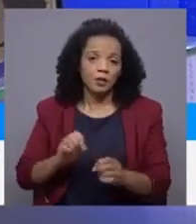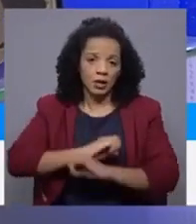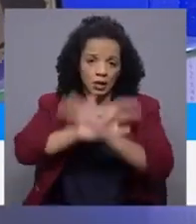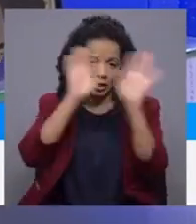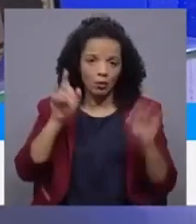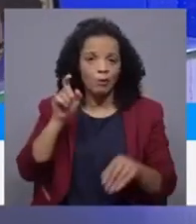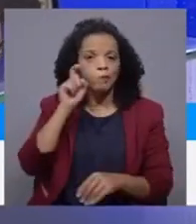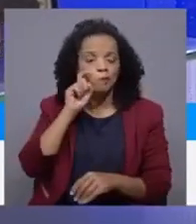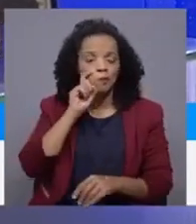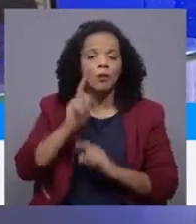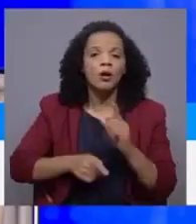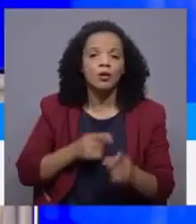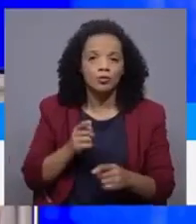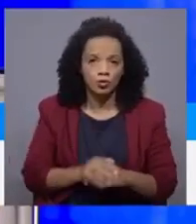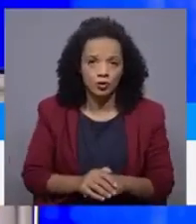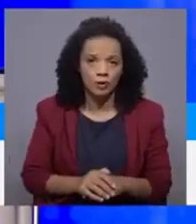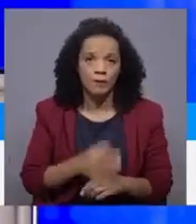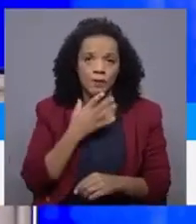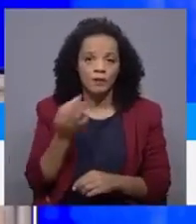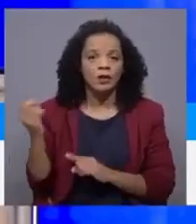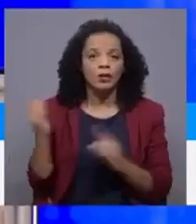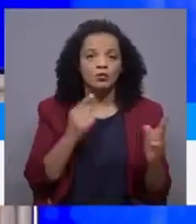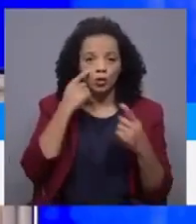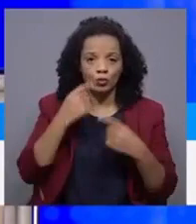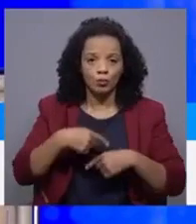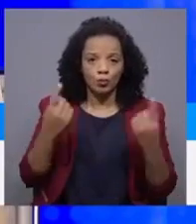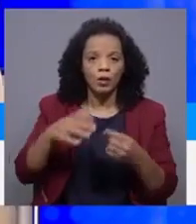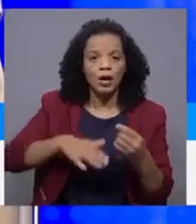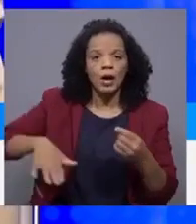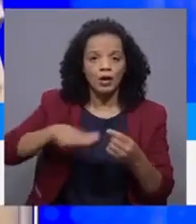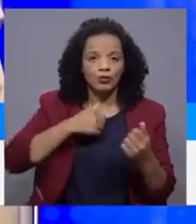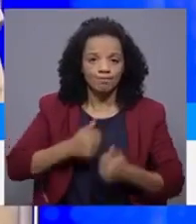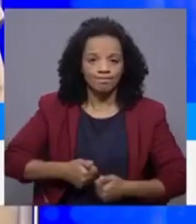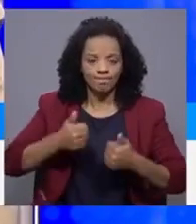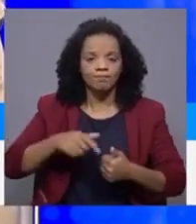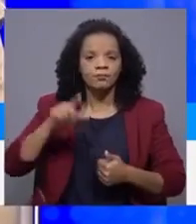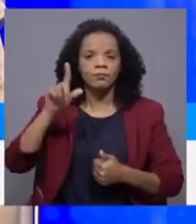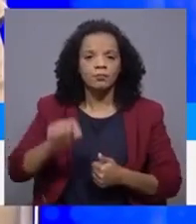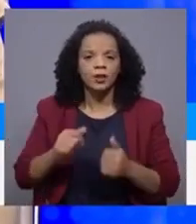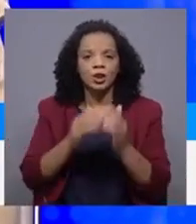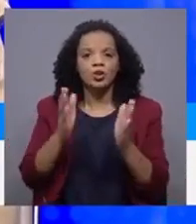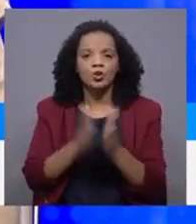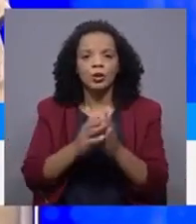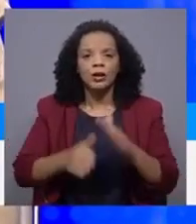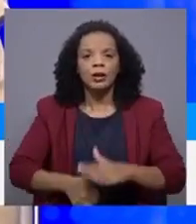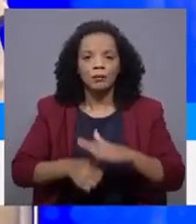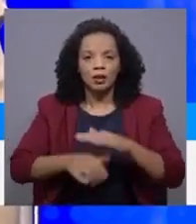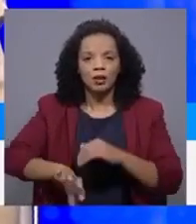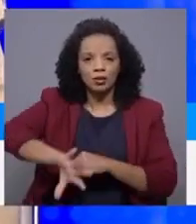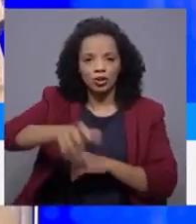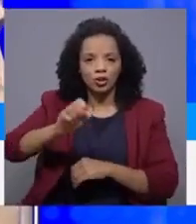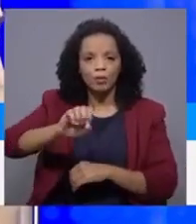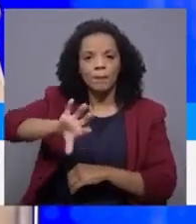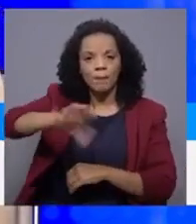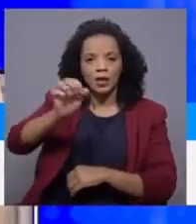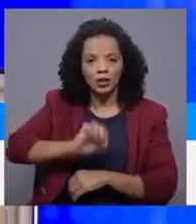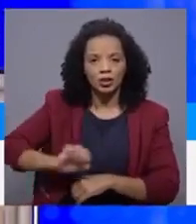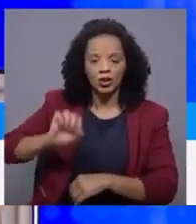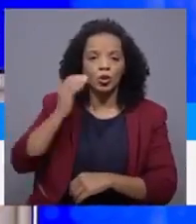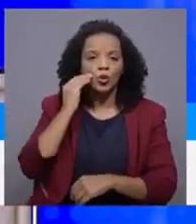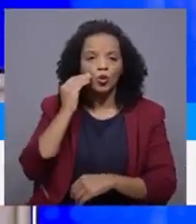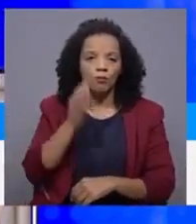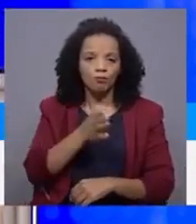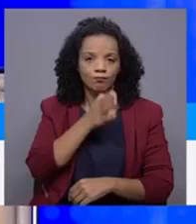evidentemente, garantirmos que, para além dos transportes públicos nas áreas metropolitanas, ligamos todas as capitais de distrito do país numa